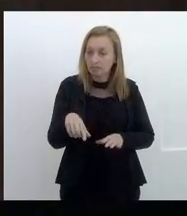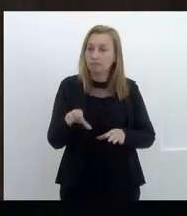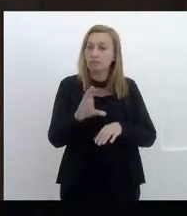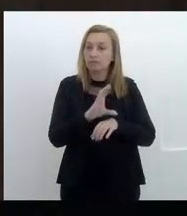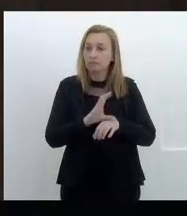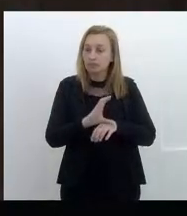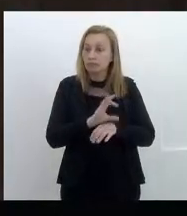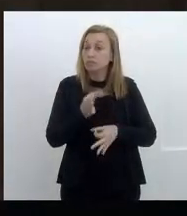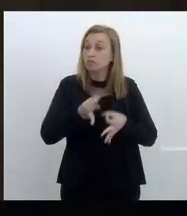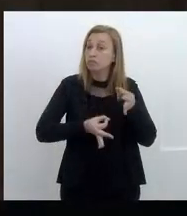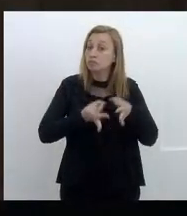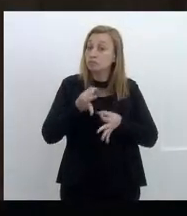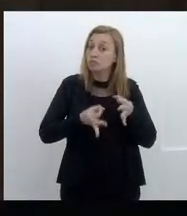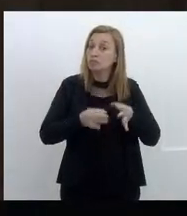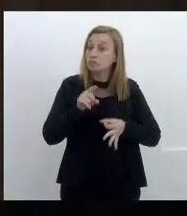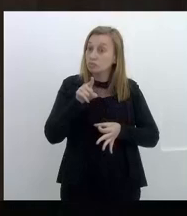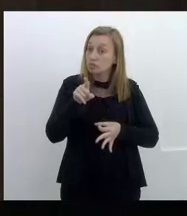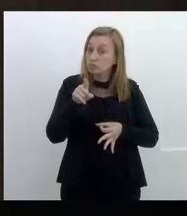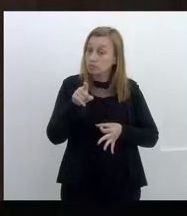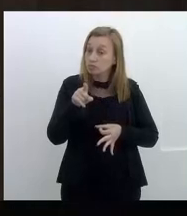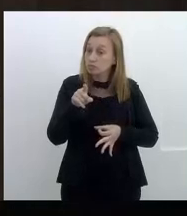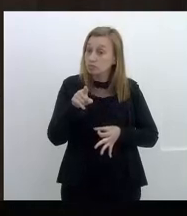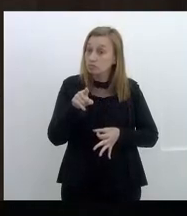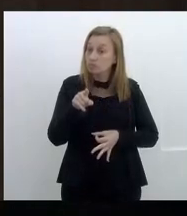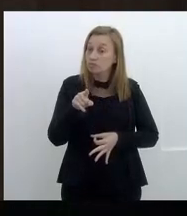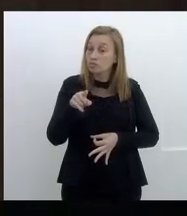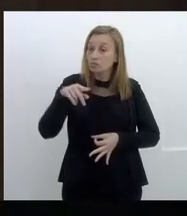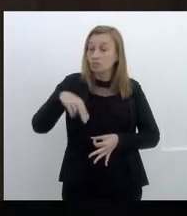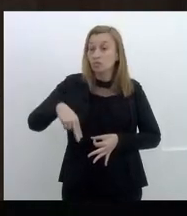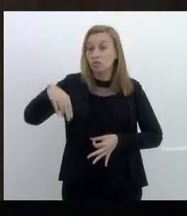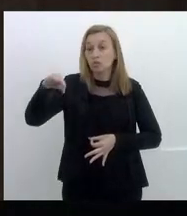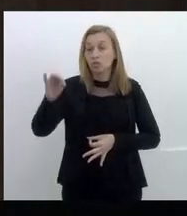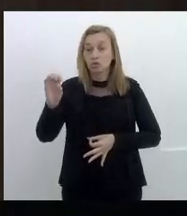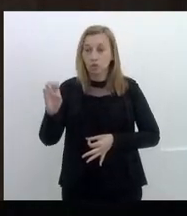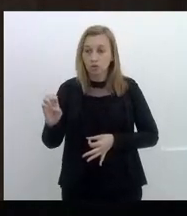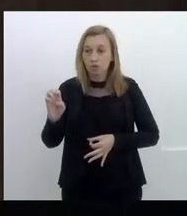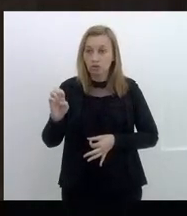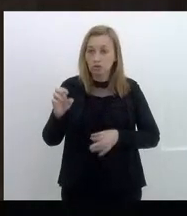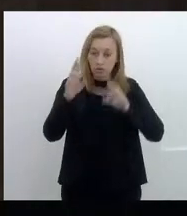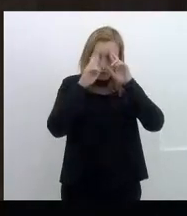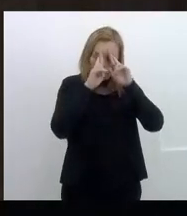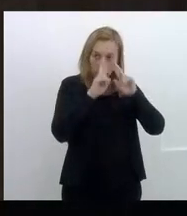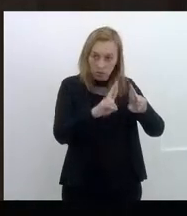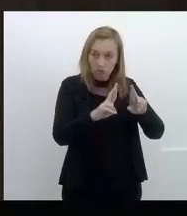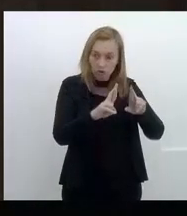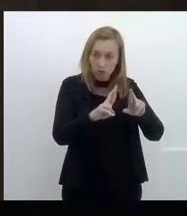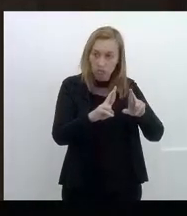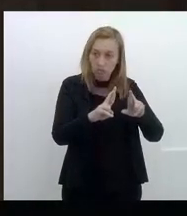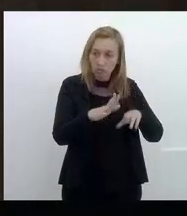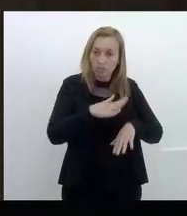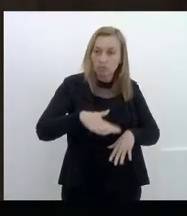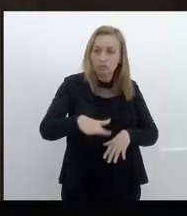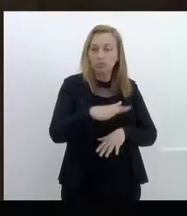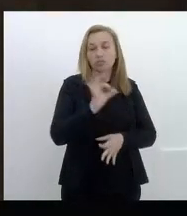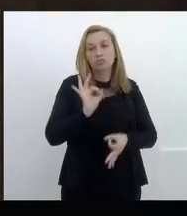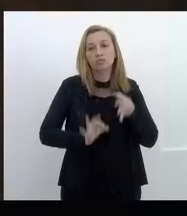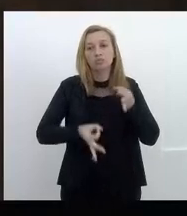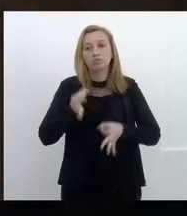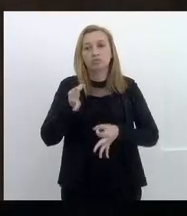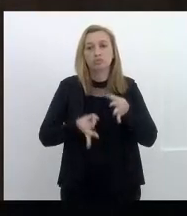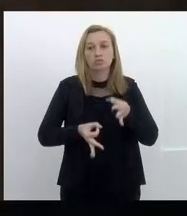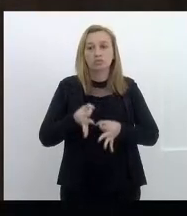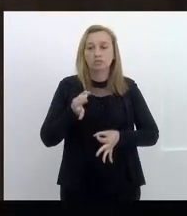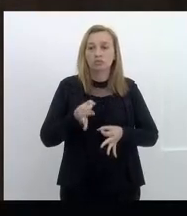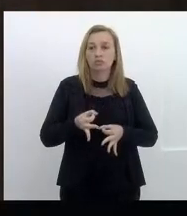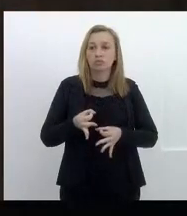jurídico em que você tem como Norte o respeito a um fenômeno jurídico que é expectativa de